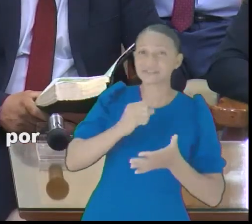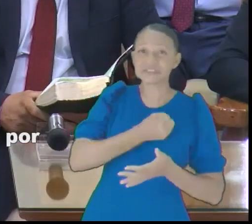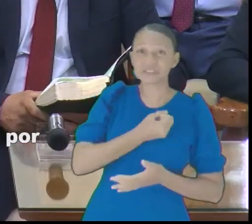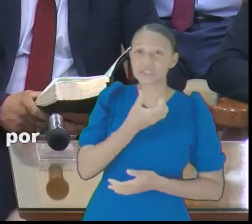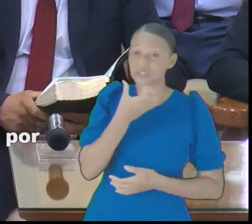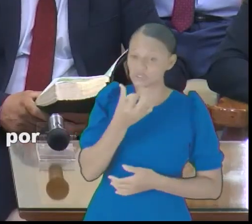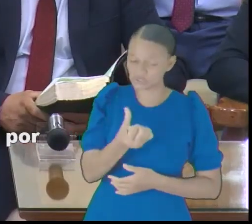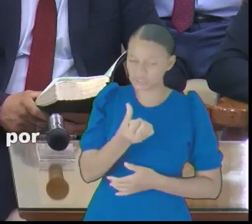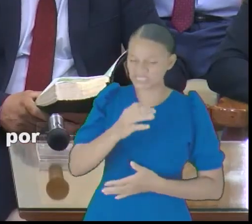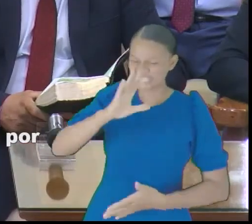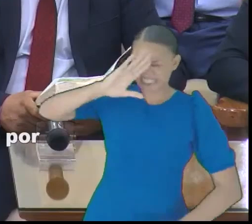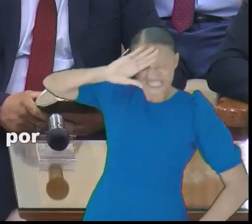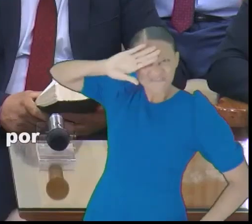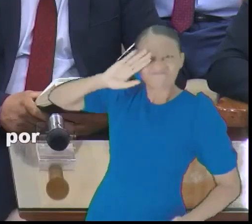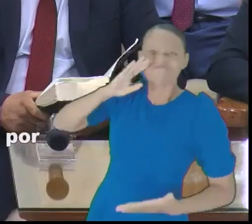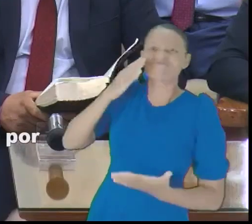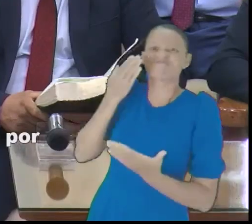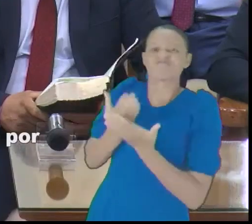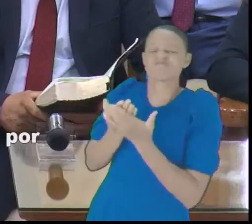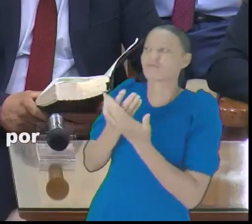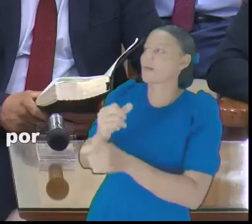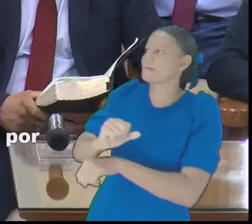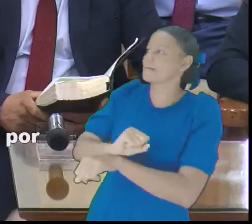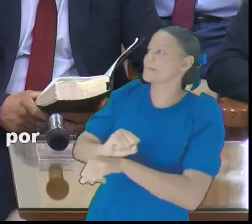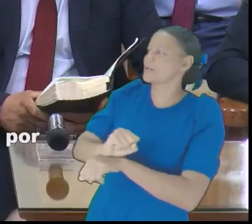creu ele no Senhor,